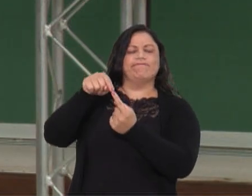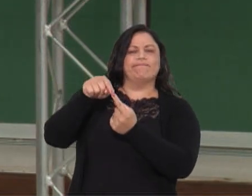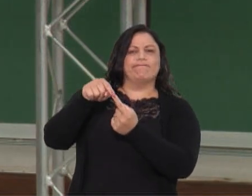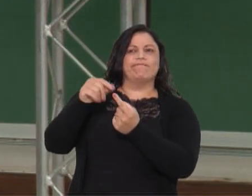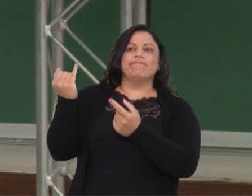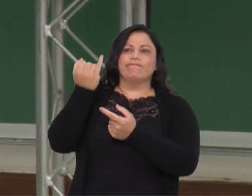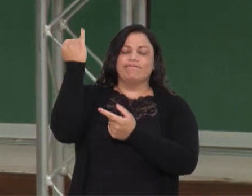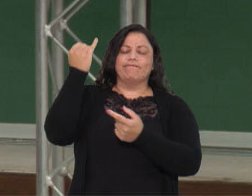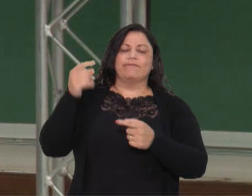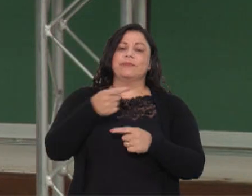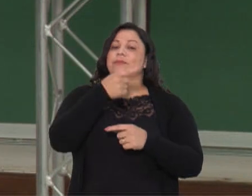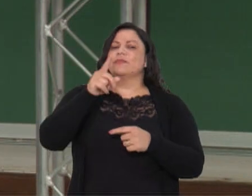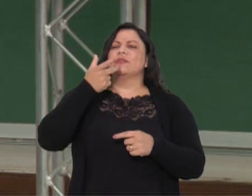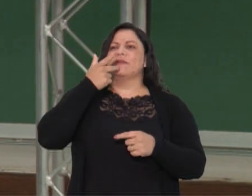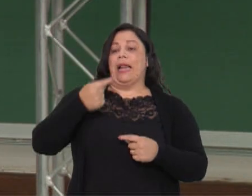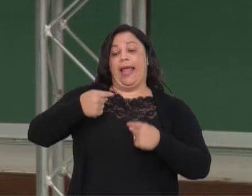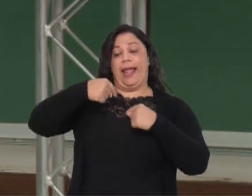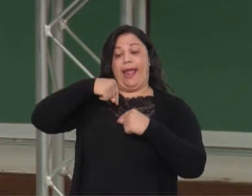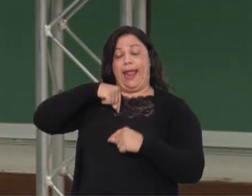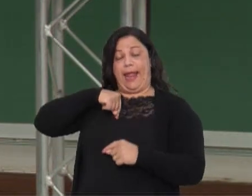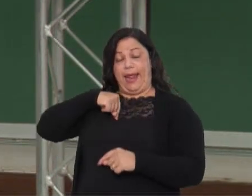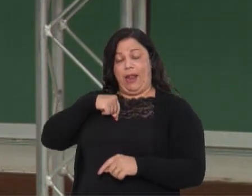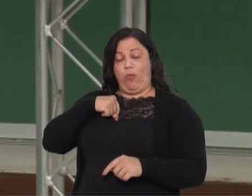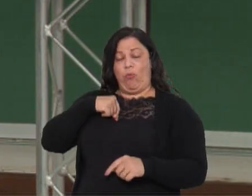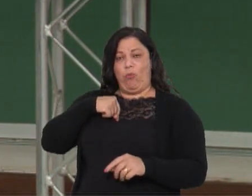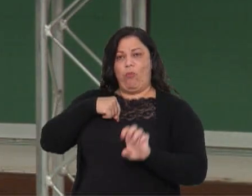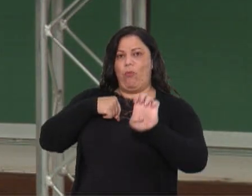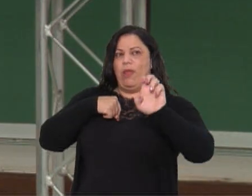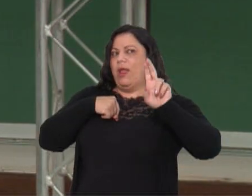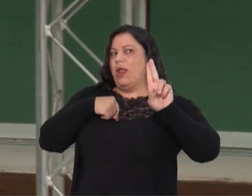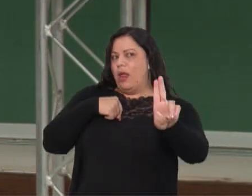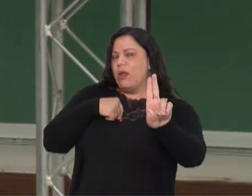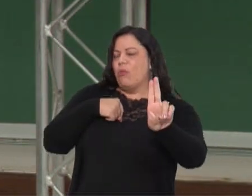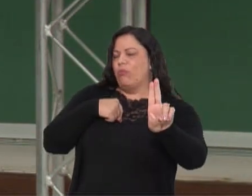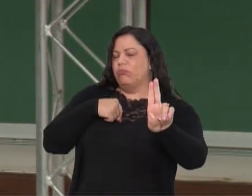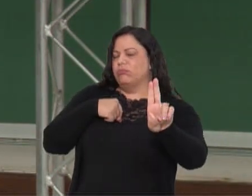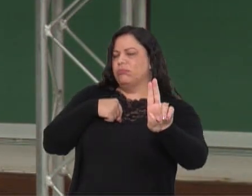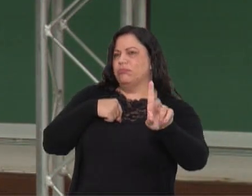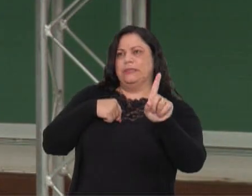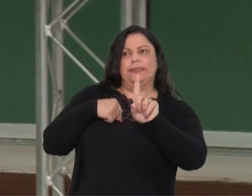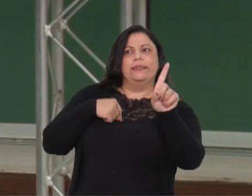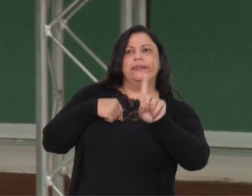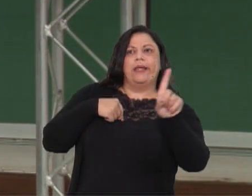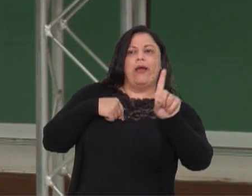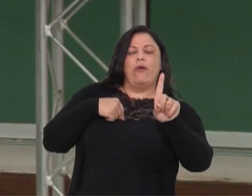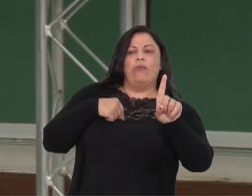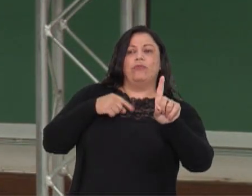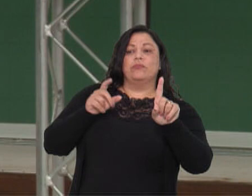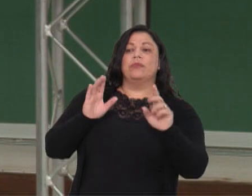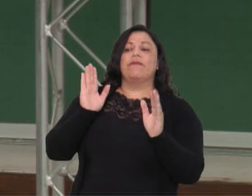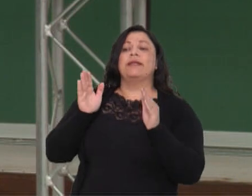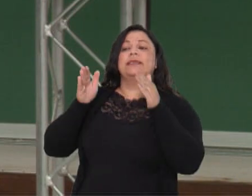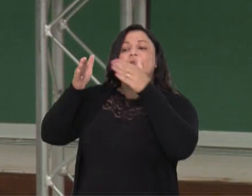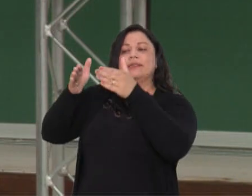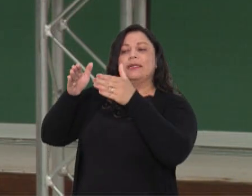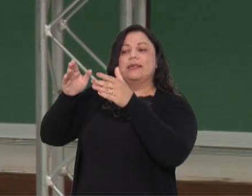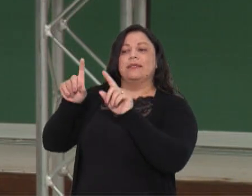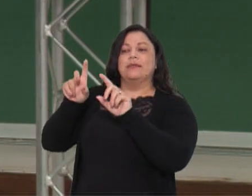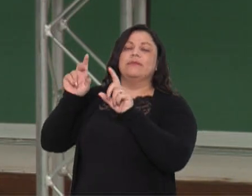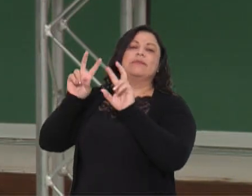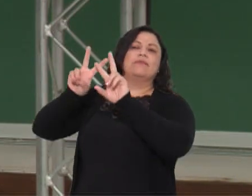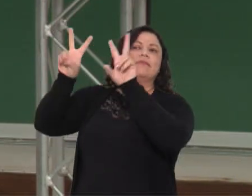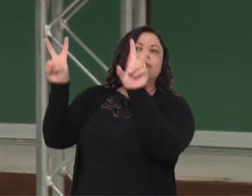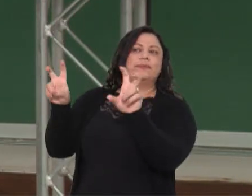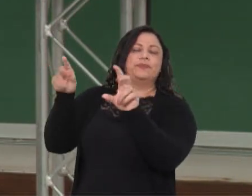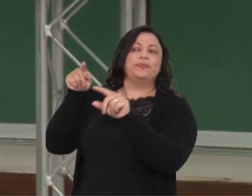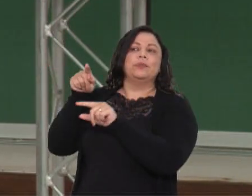falar na pessoa dele. Ele é um especialista, mas ele vai centrar-se, então, em